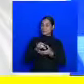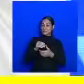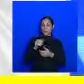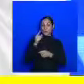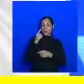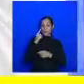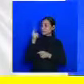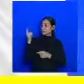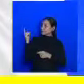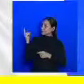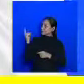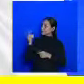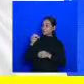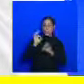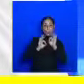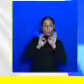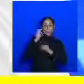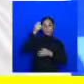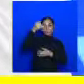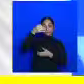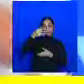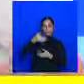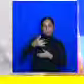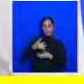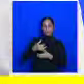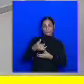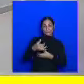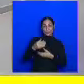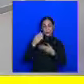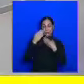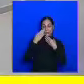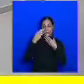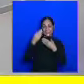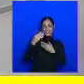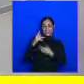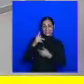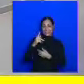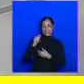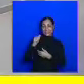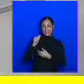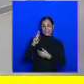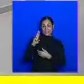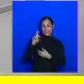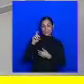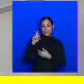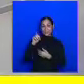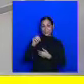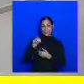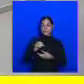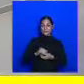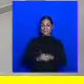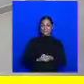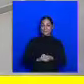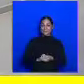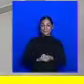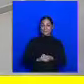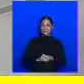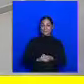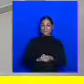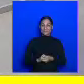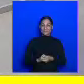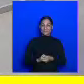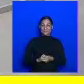aí o Paulo colocando os números no suporte acima Muito obrigado Paulo não perco o equilíbrio aí